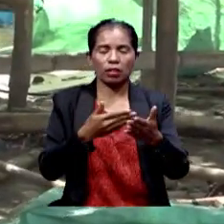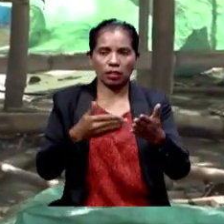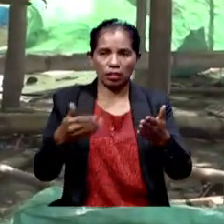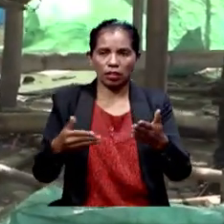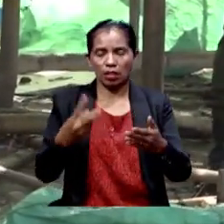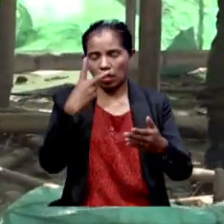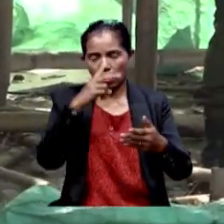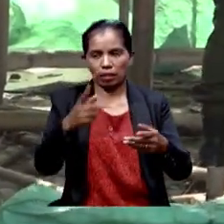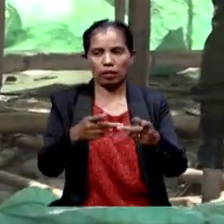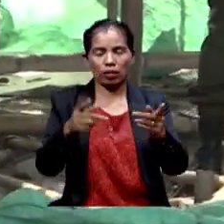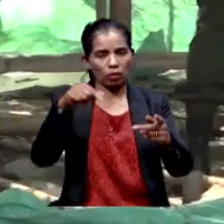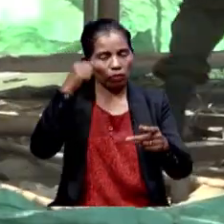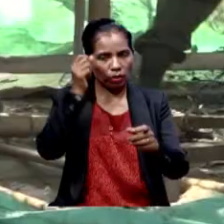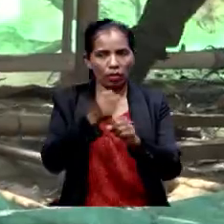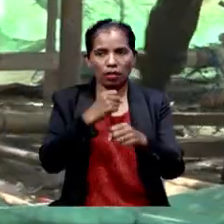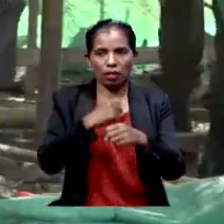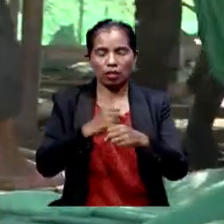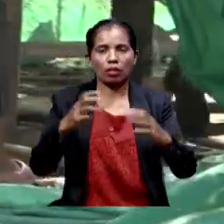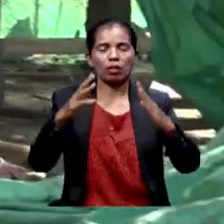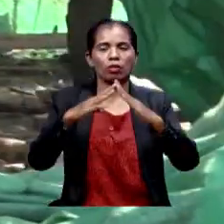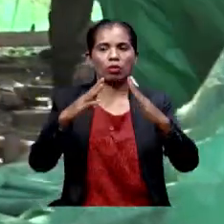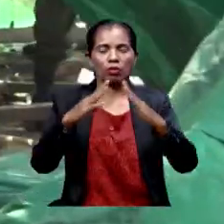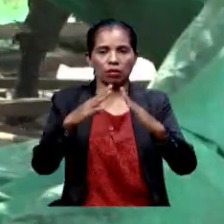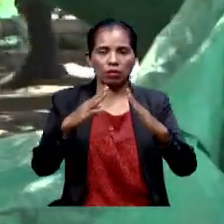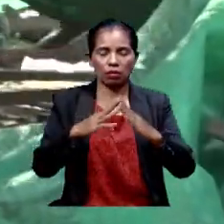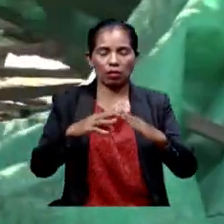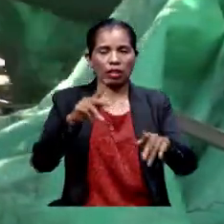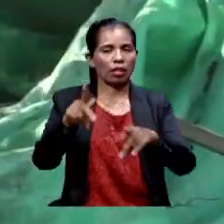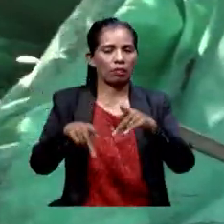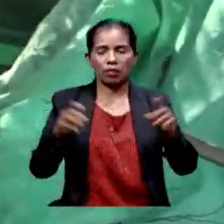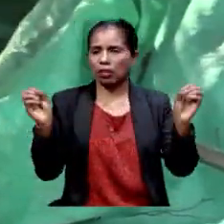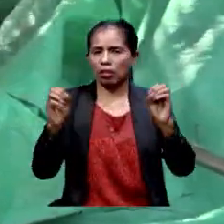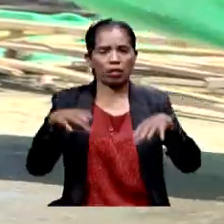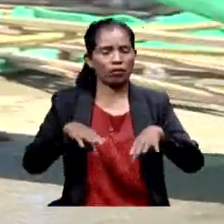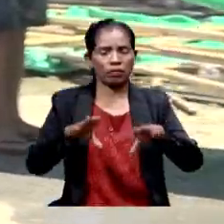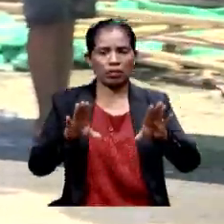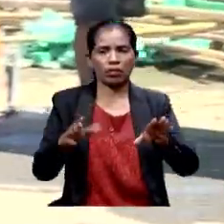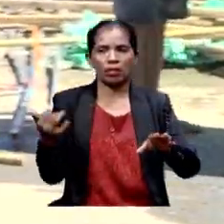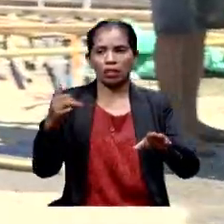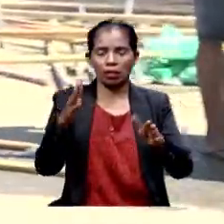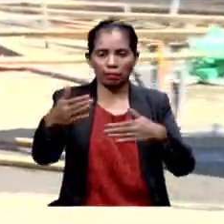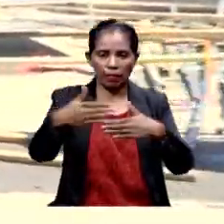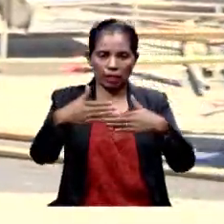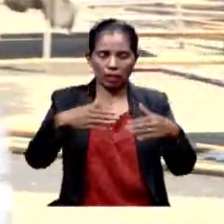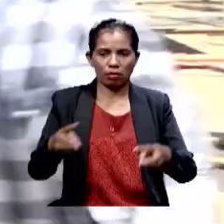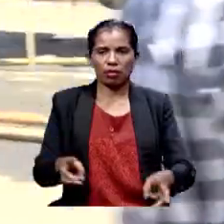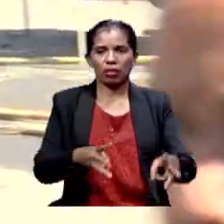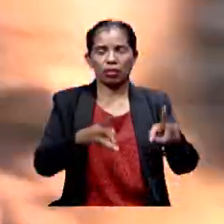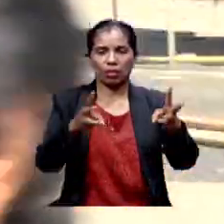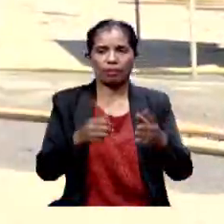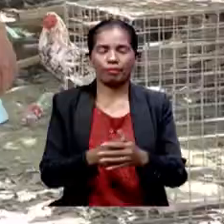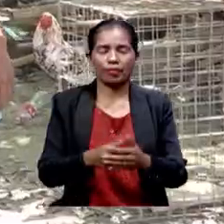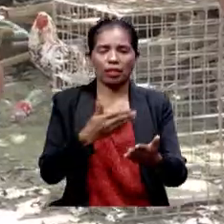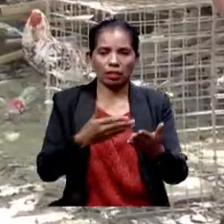na bem ma governo halo itani uma sena u bancada sena vendedores sira la fang sira prefere mai le estrada andau facilidade na